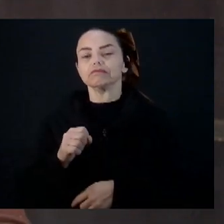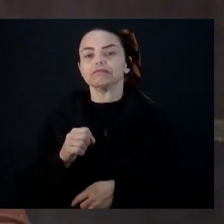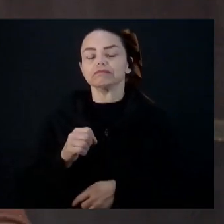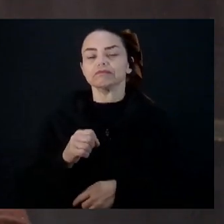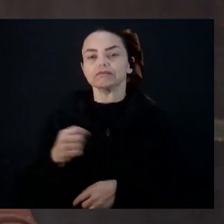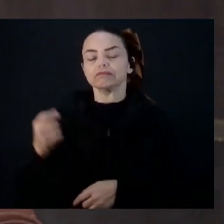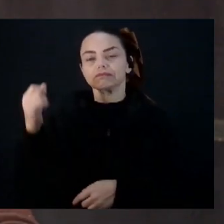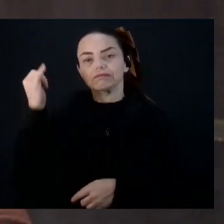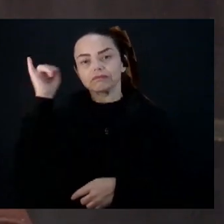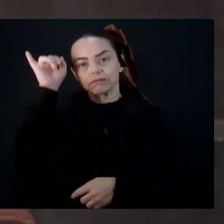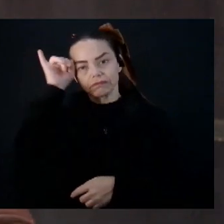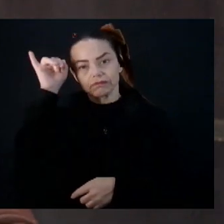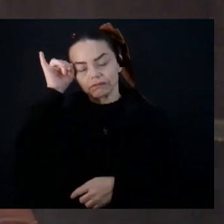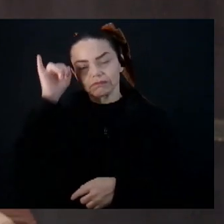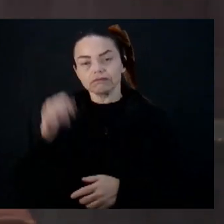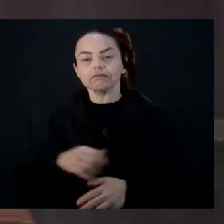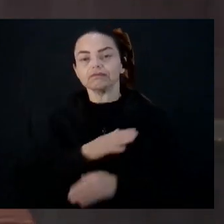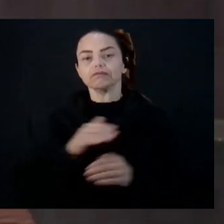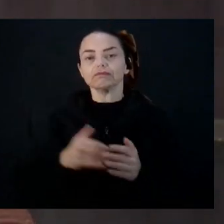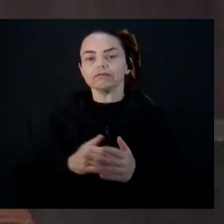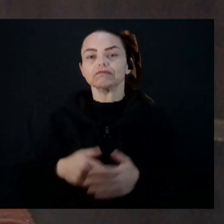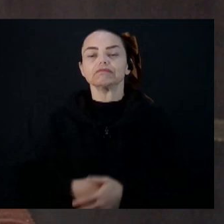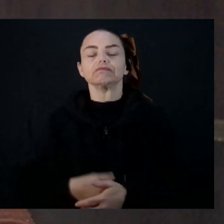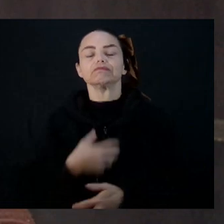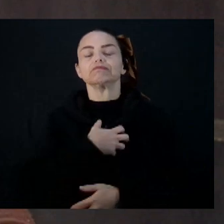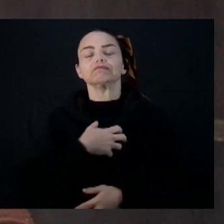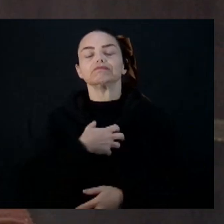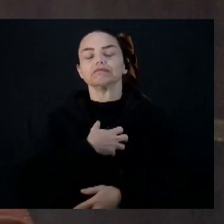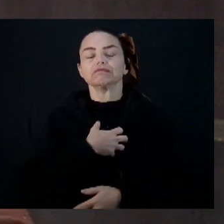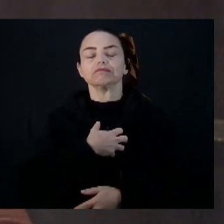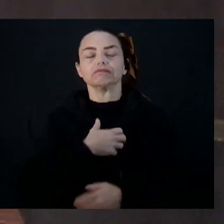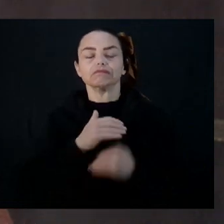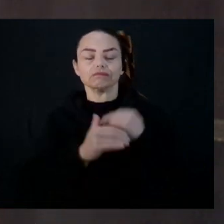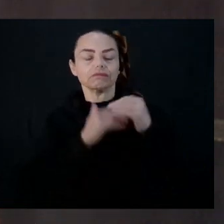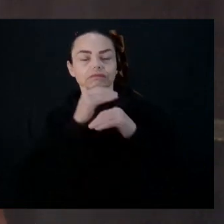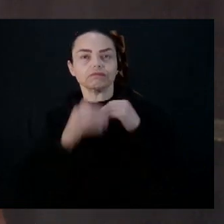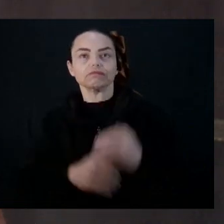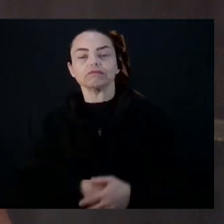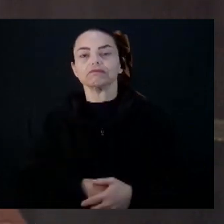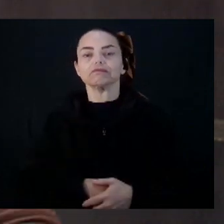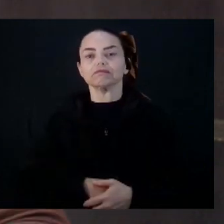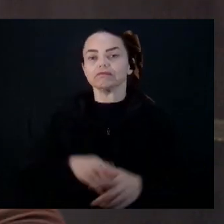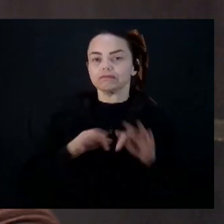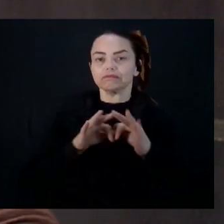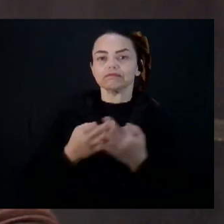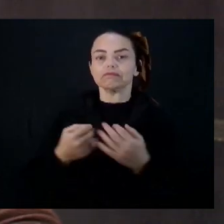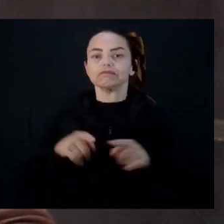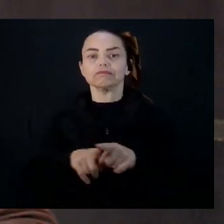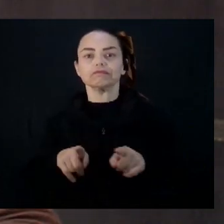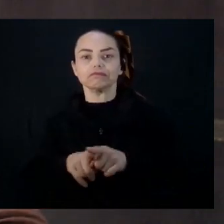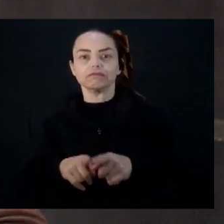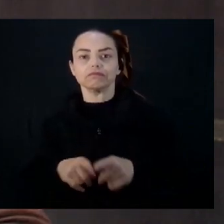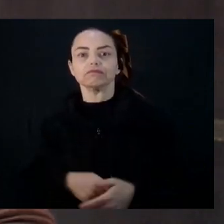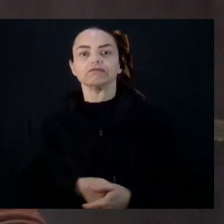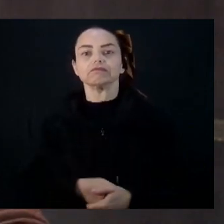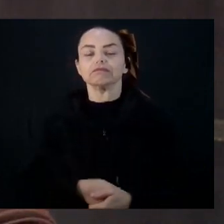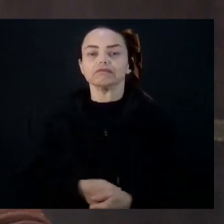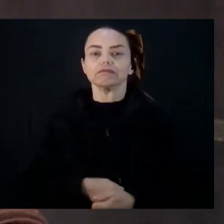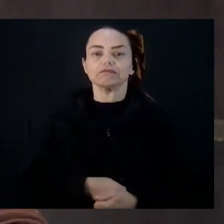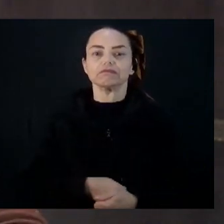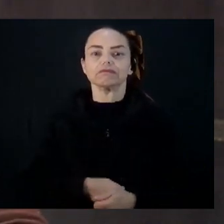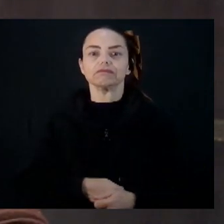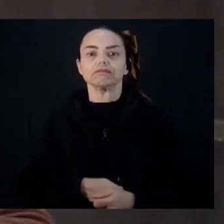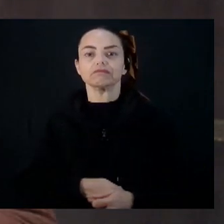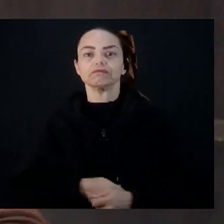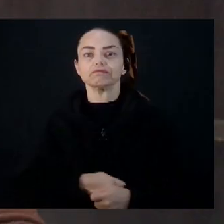emocionais, e tudo isso vai fazer com que ele cresça e se desenvolva, e a gente como família também. Então, mesmo que a gente escolha